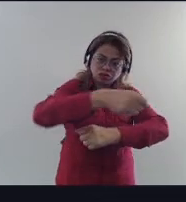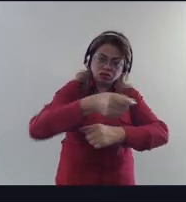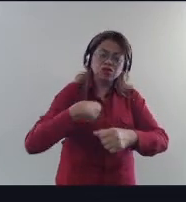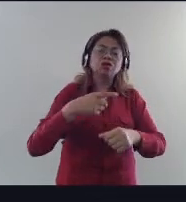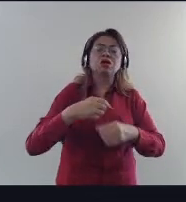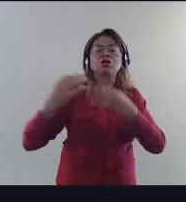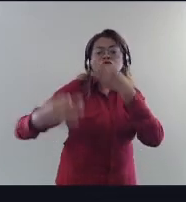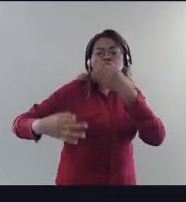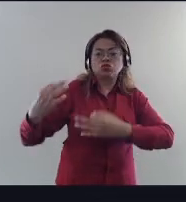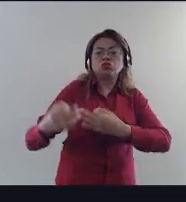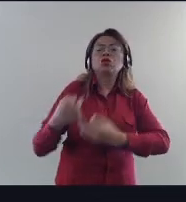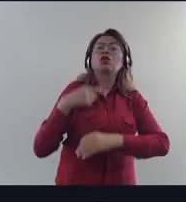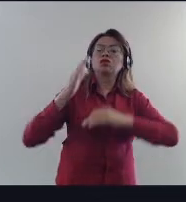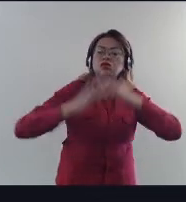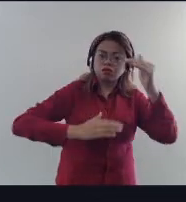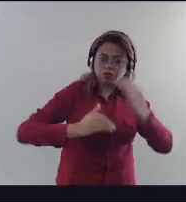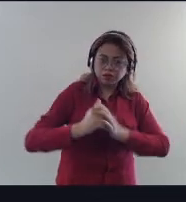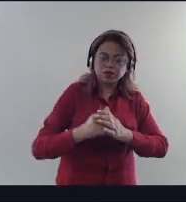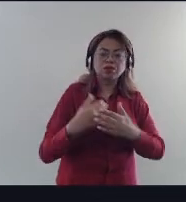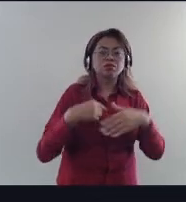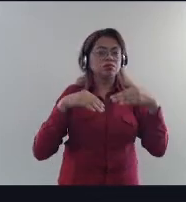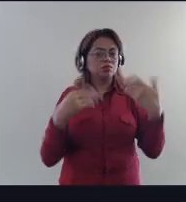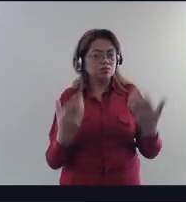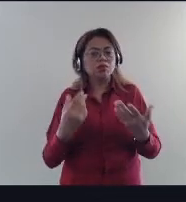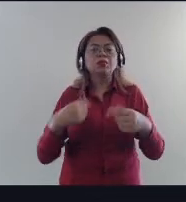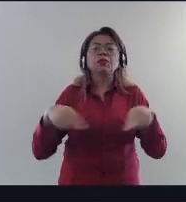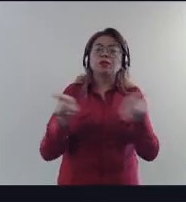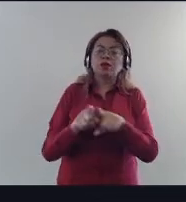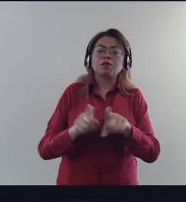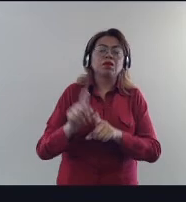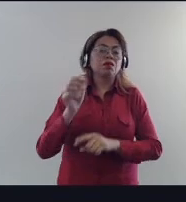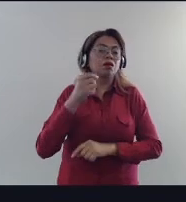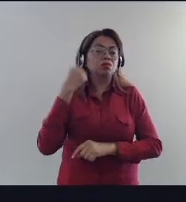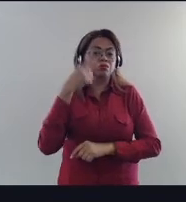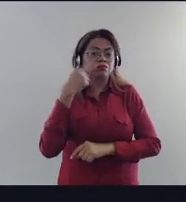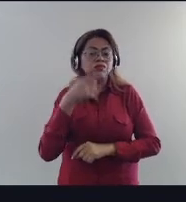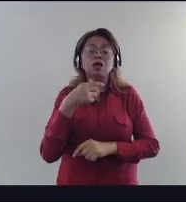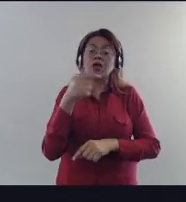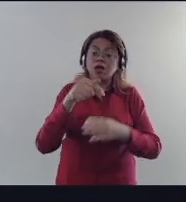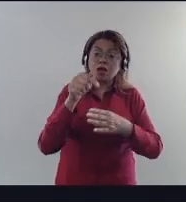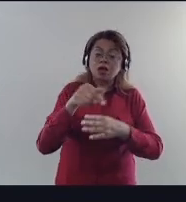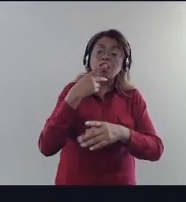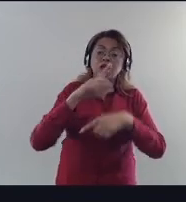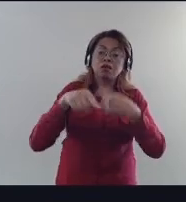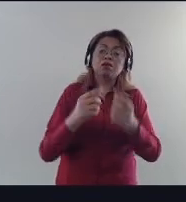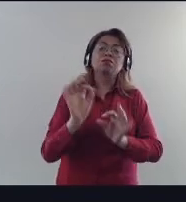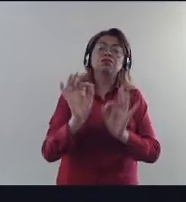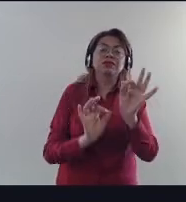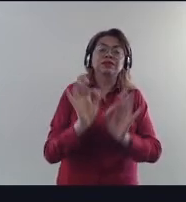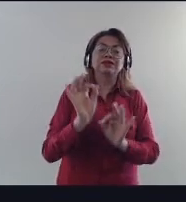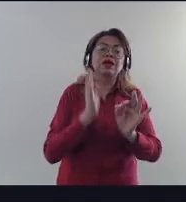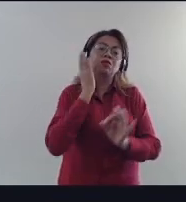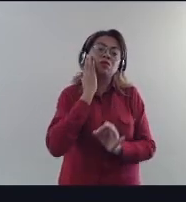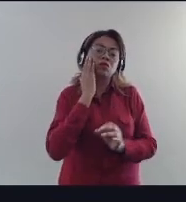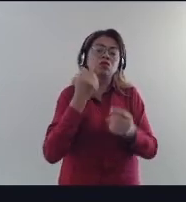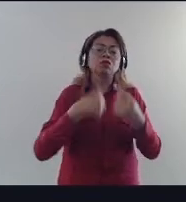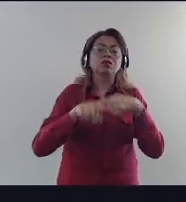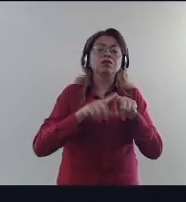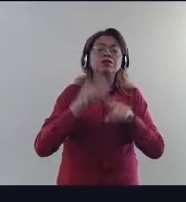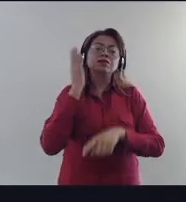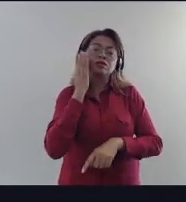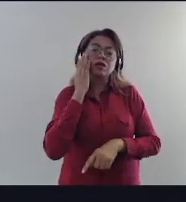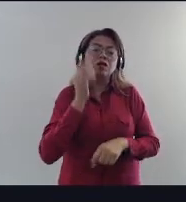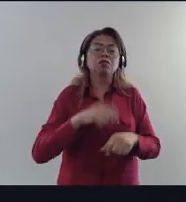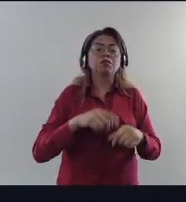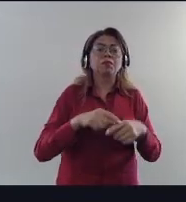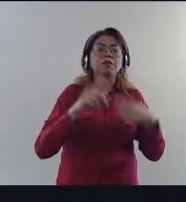formados, então são os advogados que sabem programar, sabem lidar com a parte técnica,